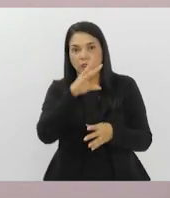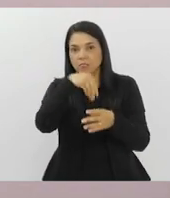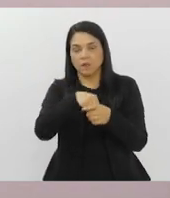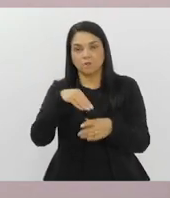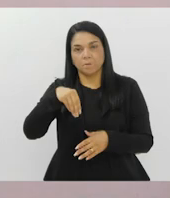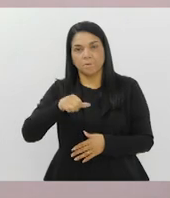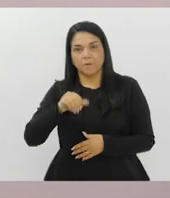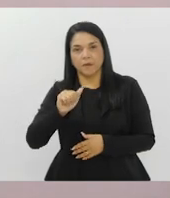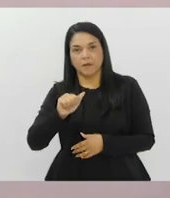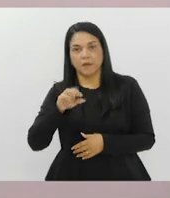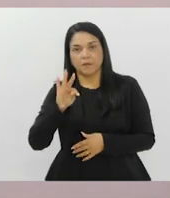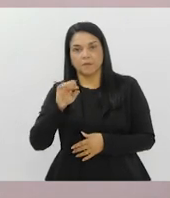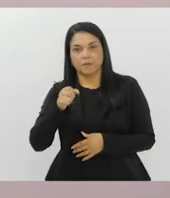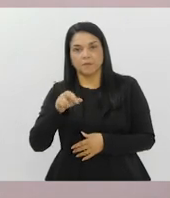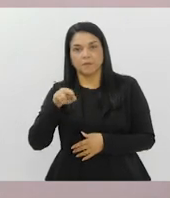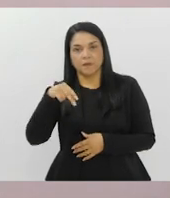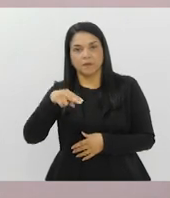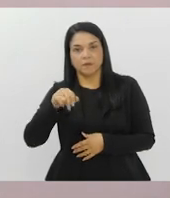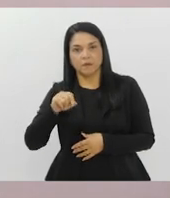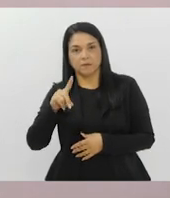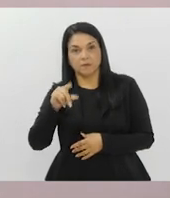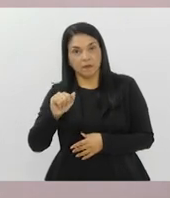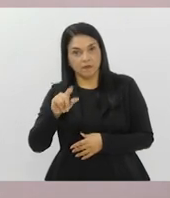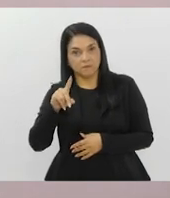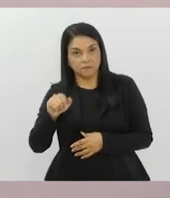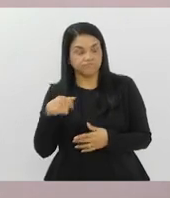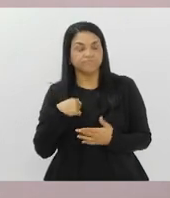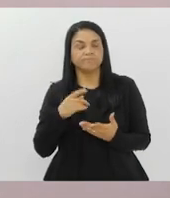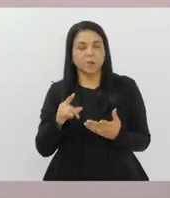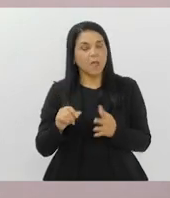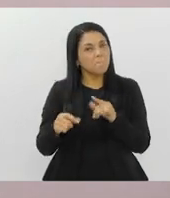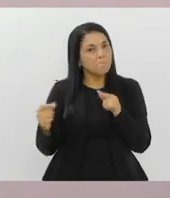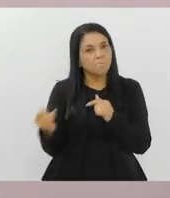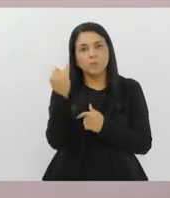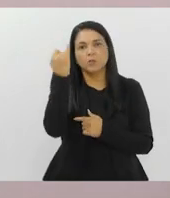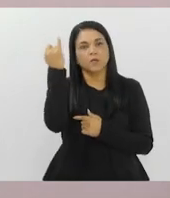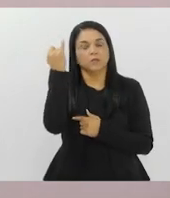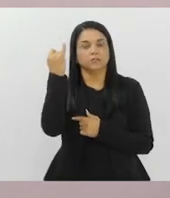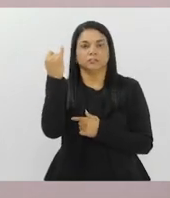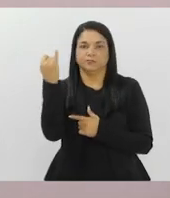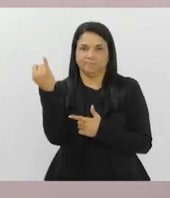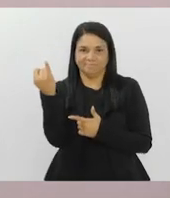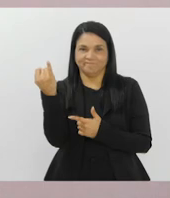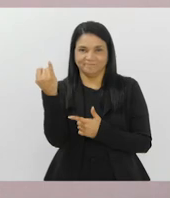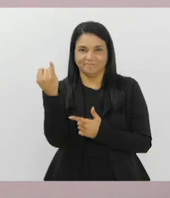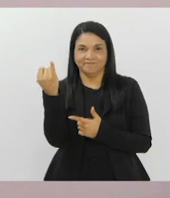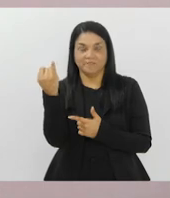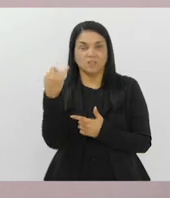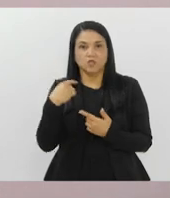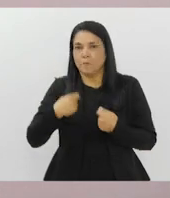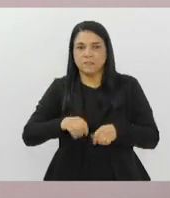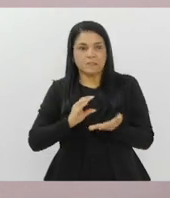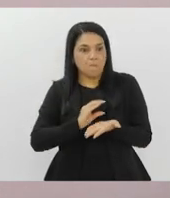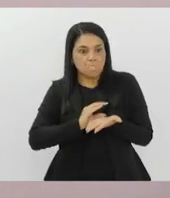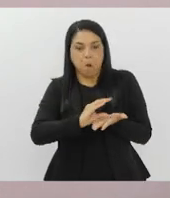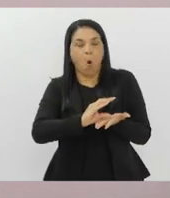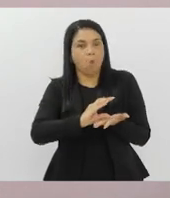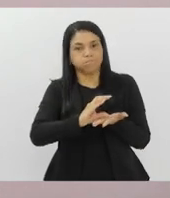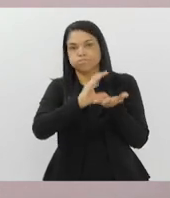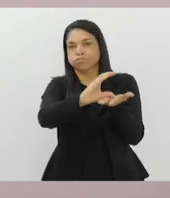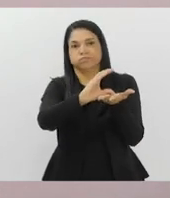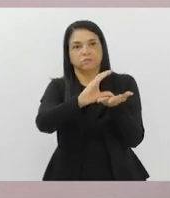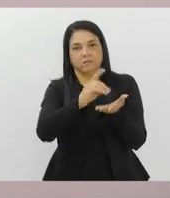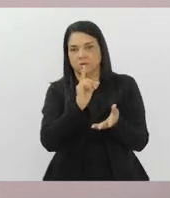de leite são fundamentais. E a gente vê que não precisa de grandes recursos para que possa